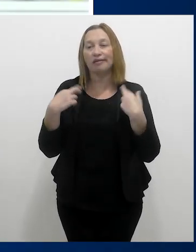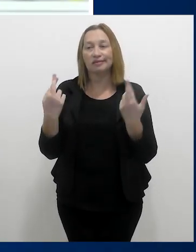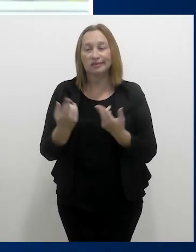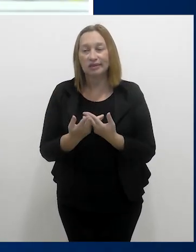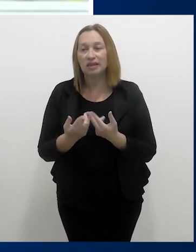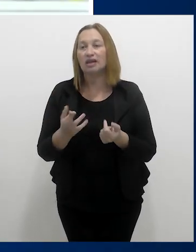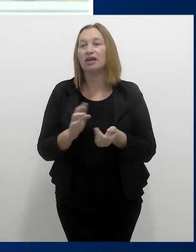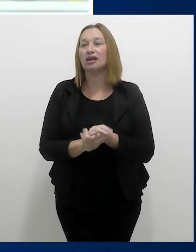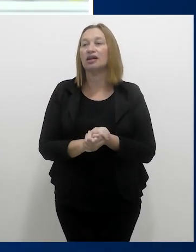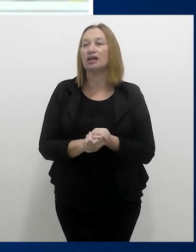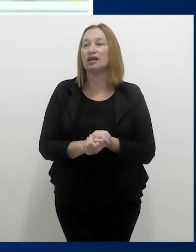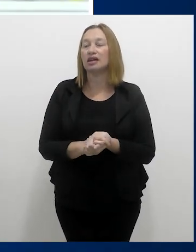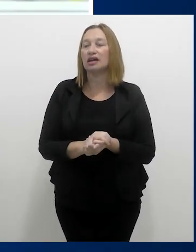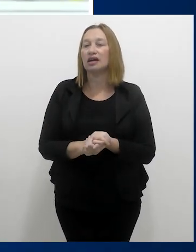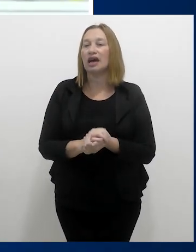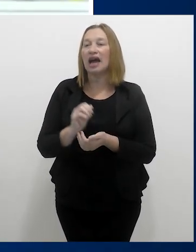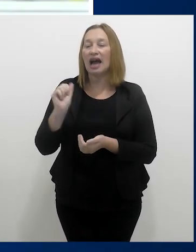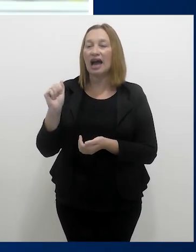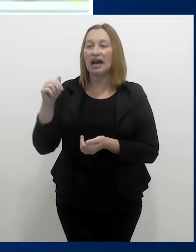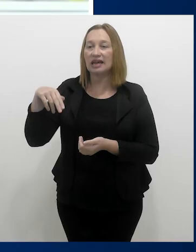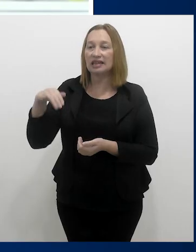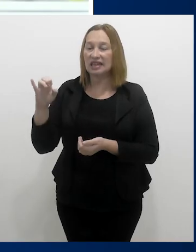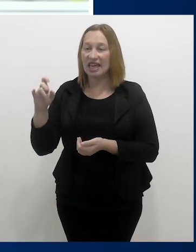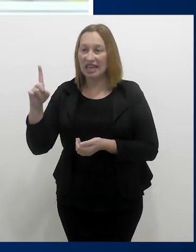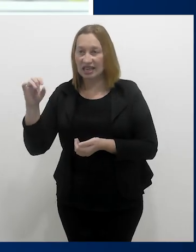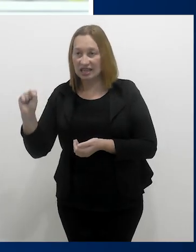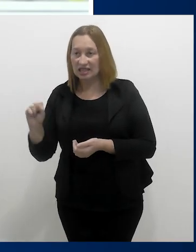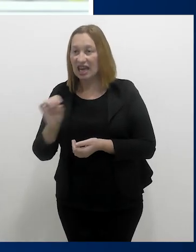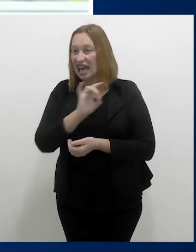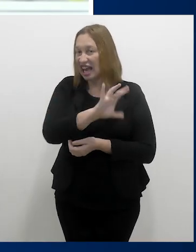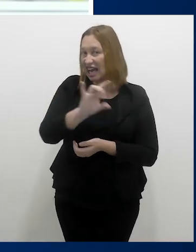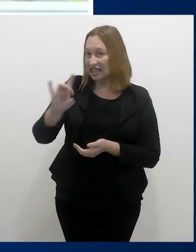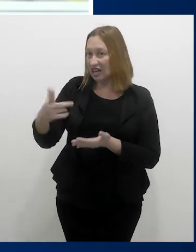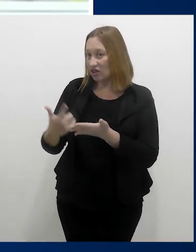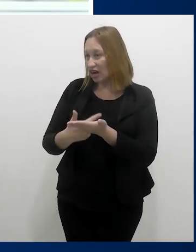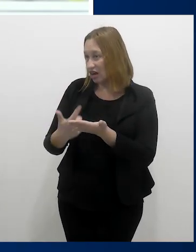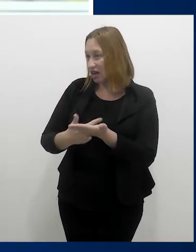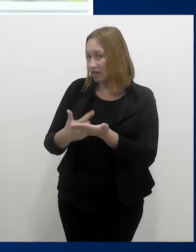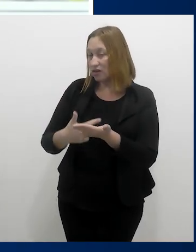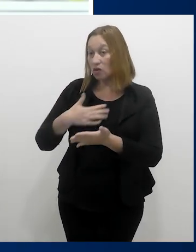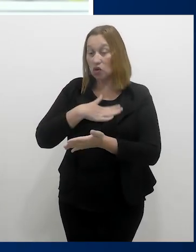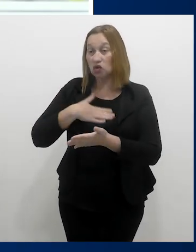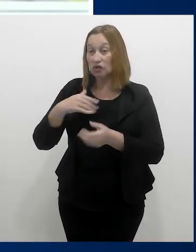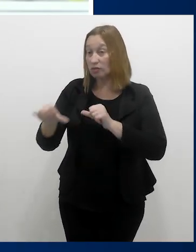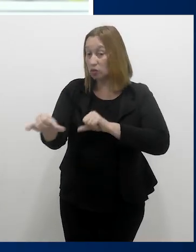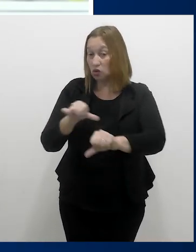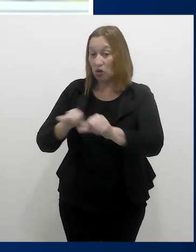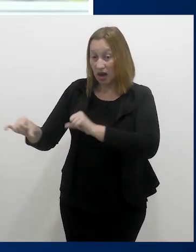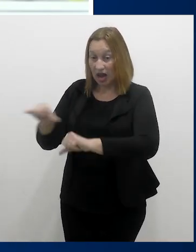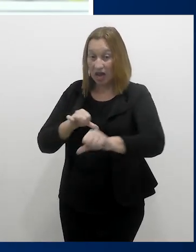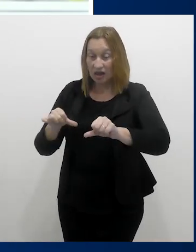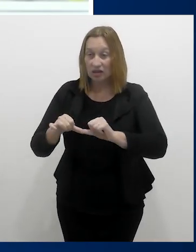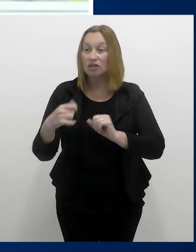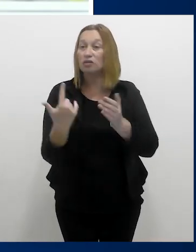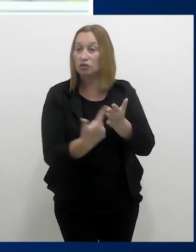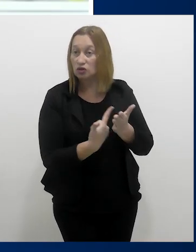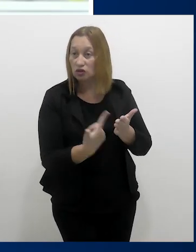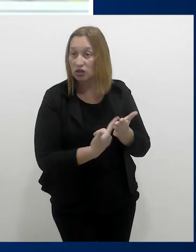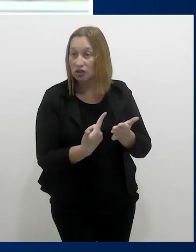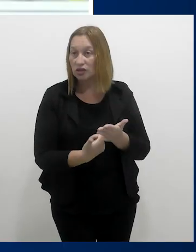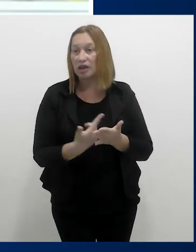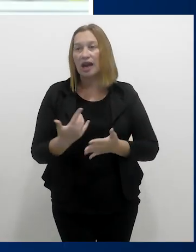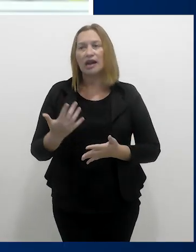reunir, a Neise até falou assim: cada uma leva um livro que gostou e nós vamos trocar os